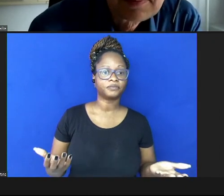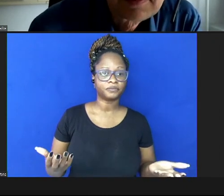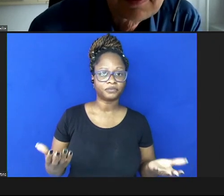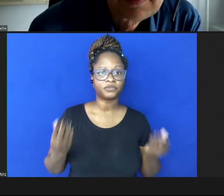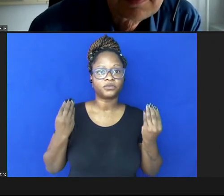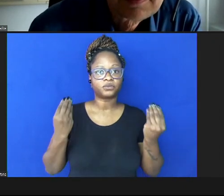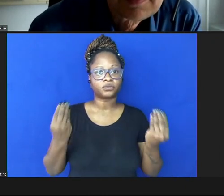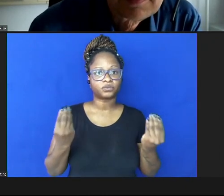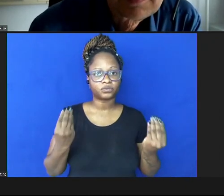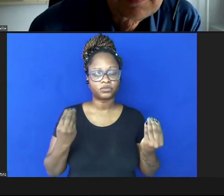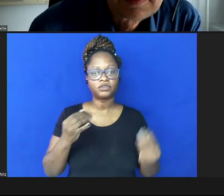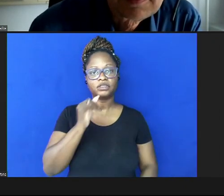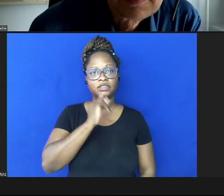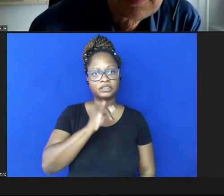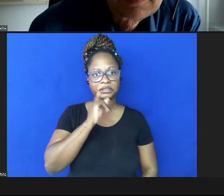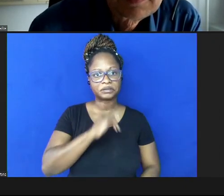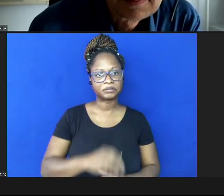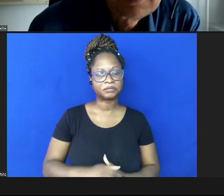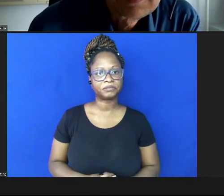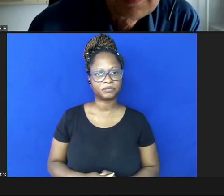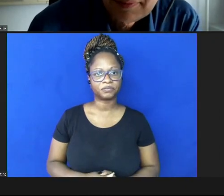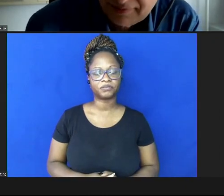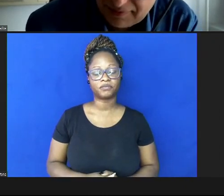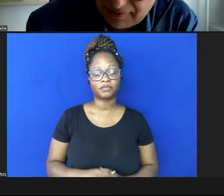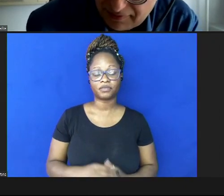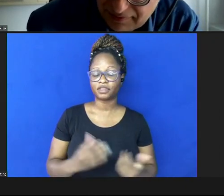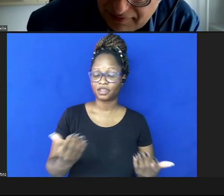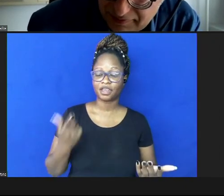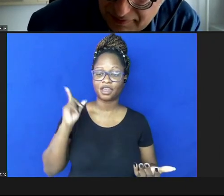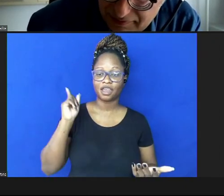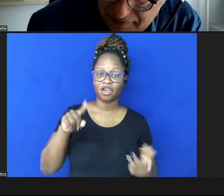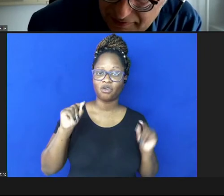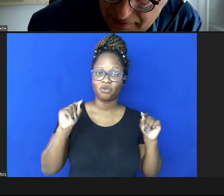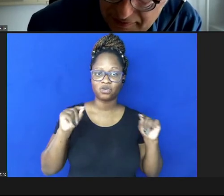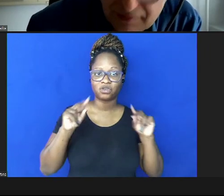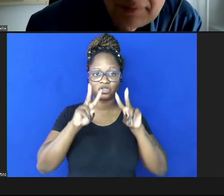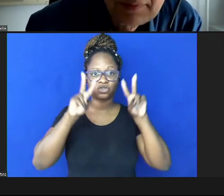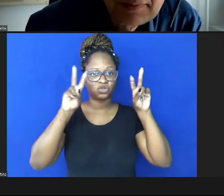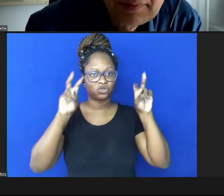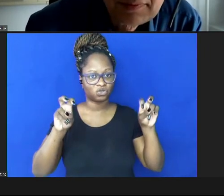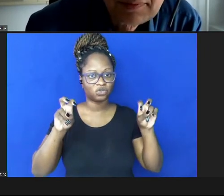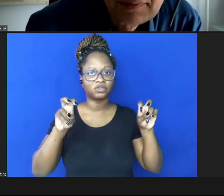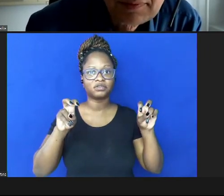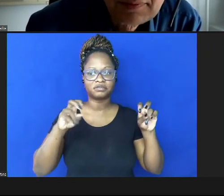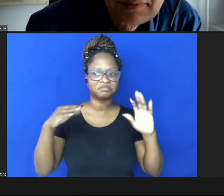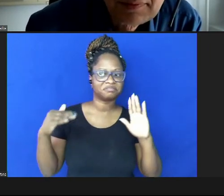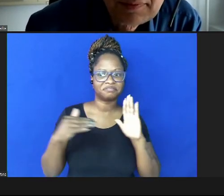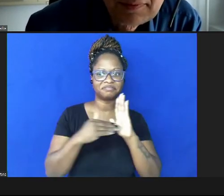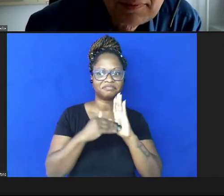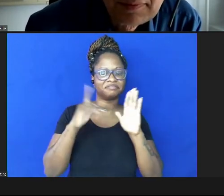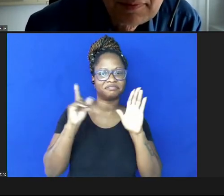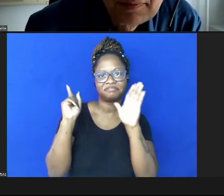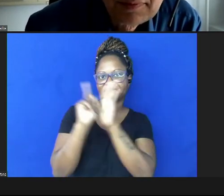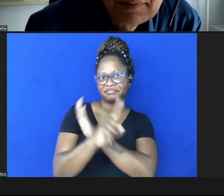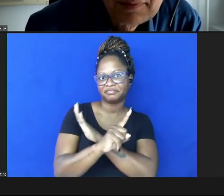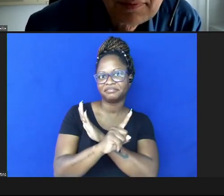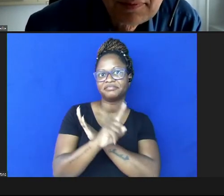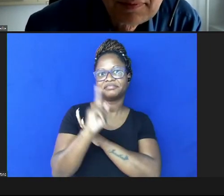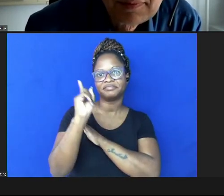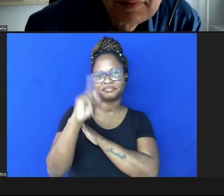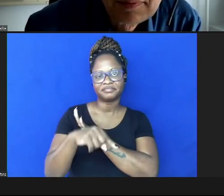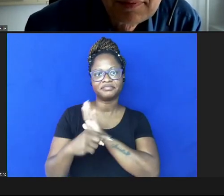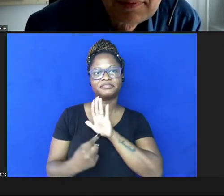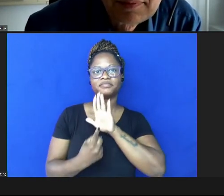Message over this question, ok? Que seria então essa última pergunta. As